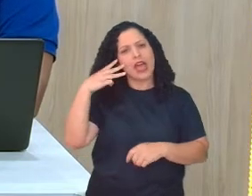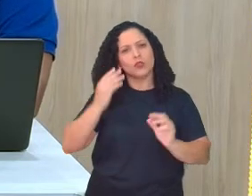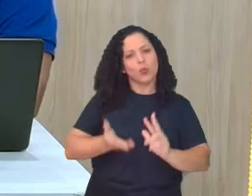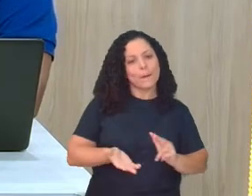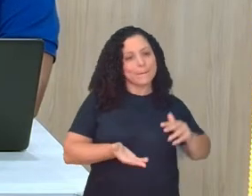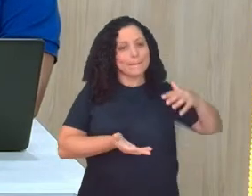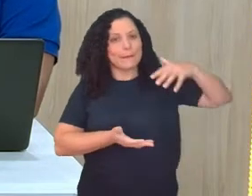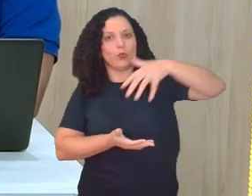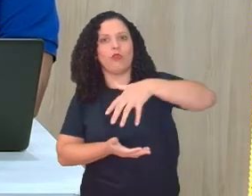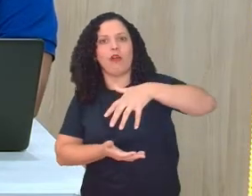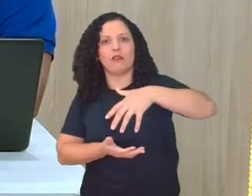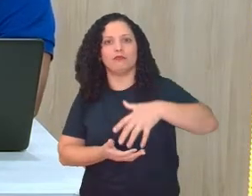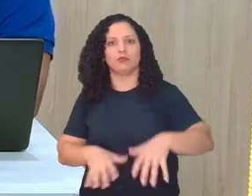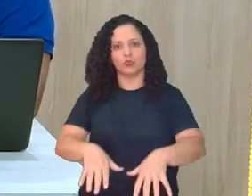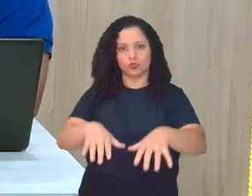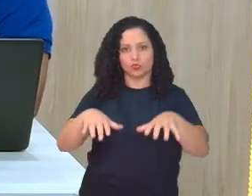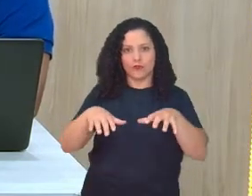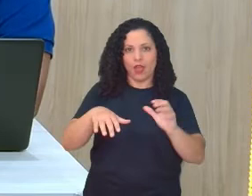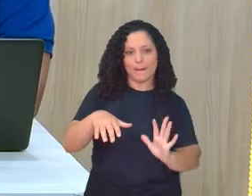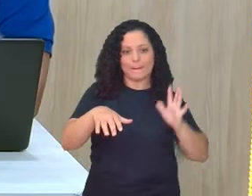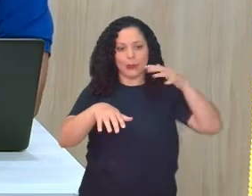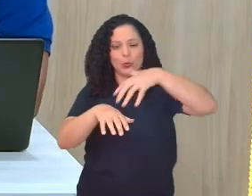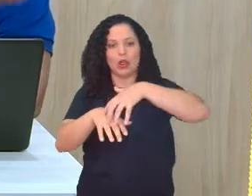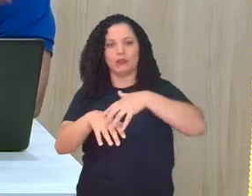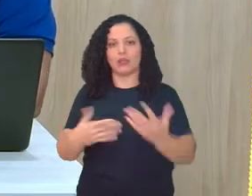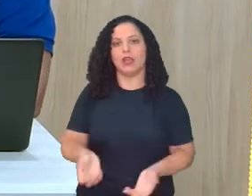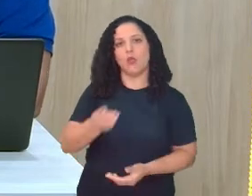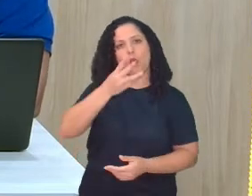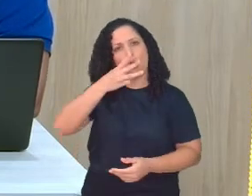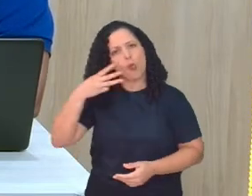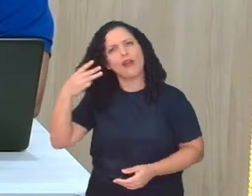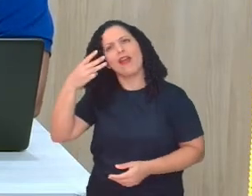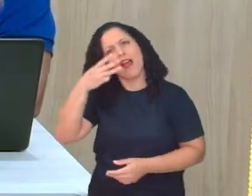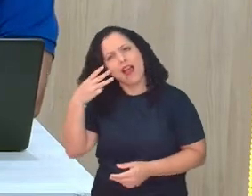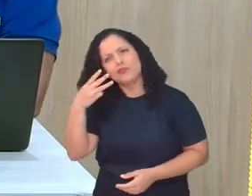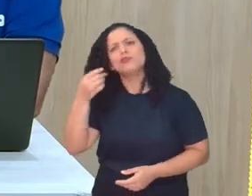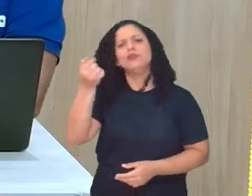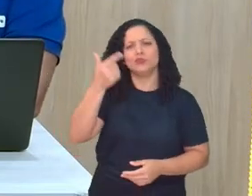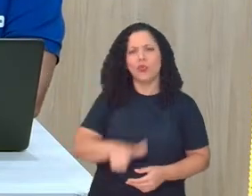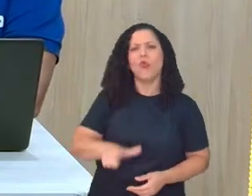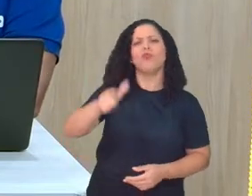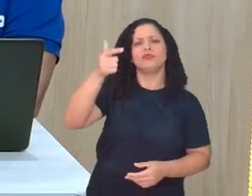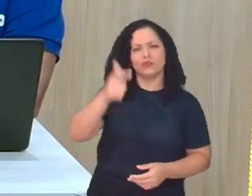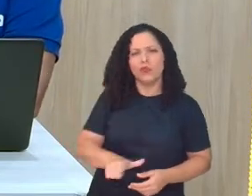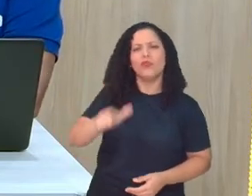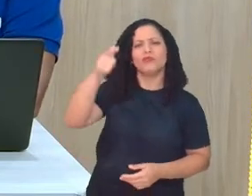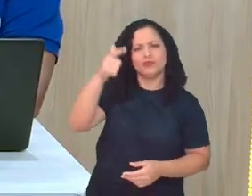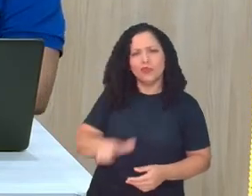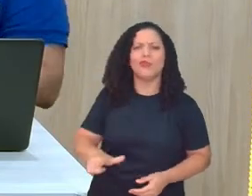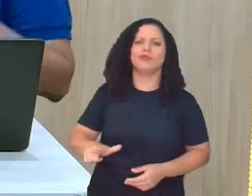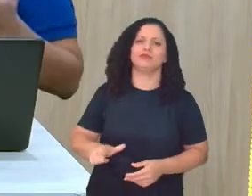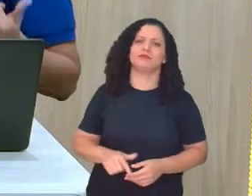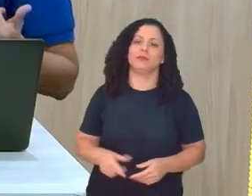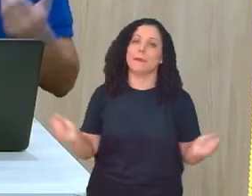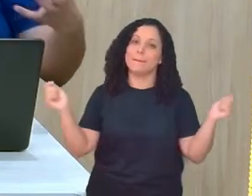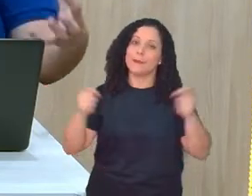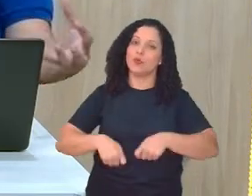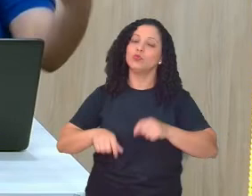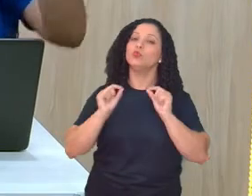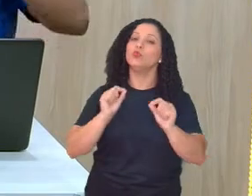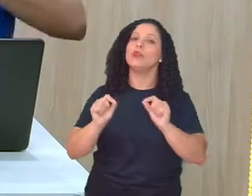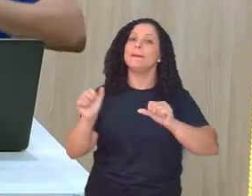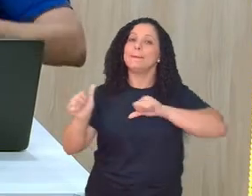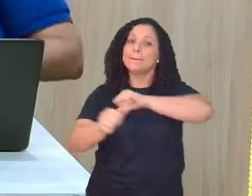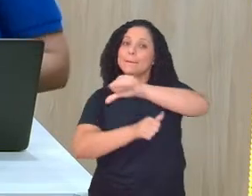gato destruiu a caixa de papelão. Eu tô repetindo a mesma palavra, o mesmo léxico. Isso. E eu posso, o ideal é que eu faça o